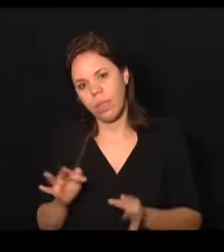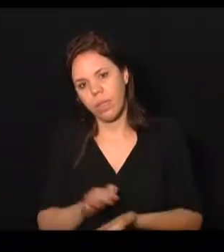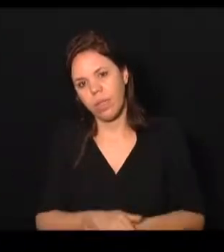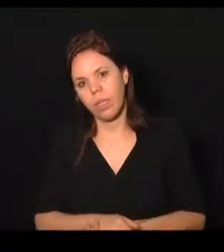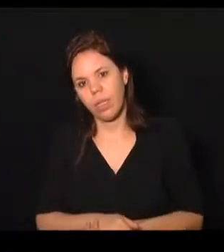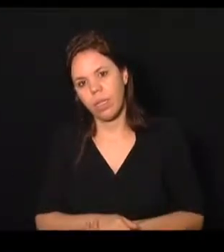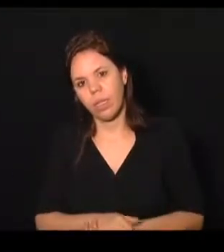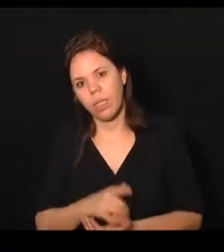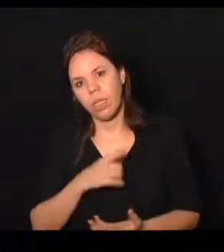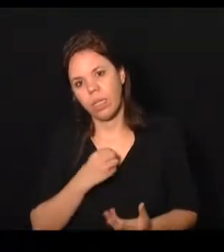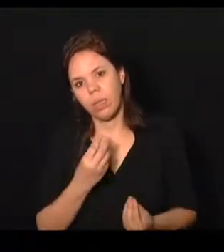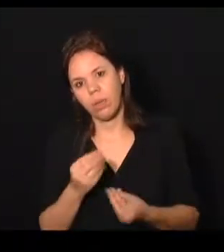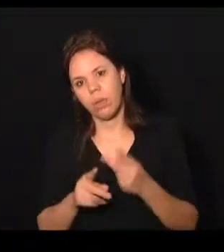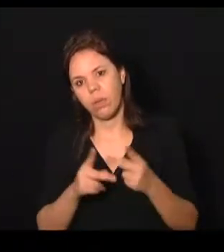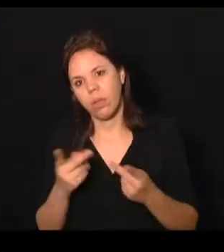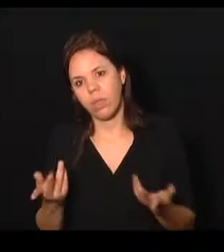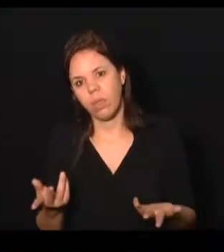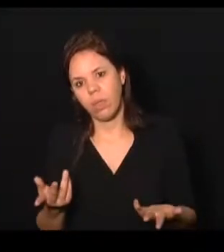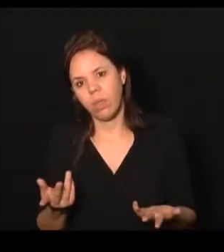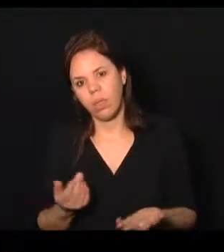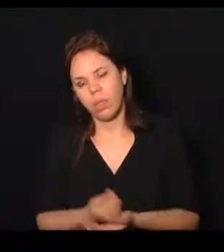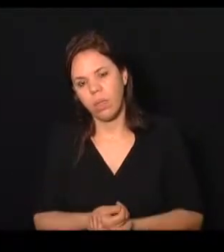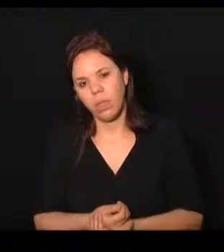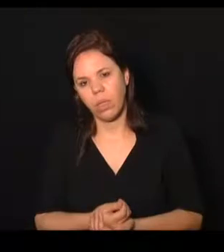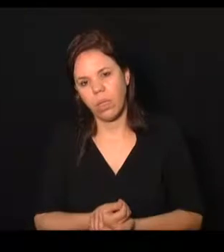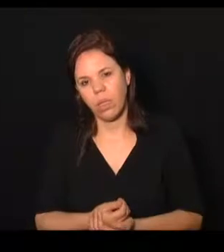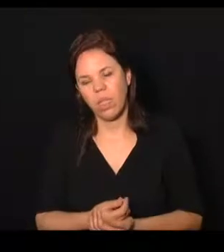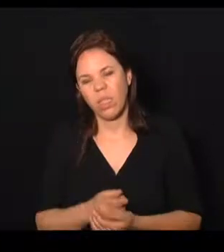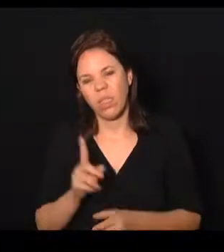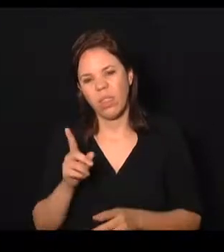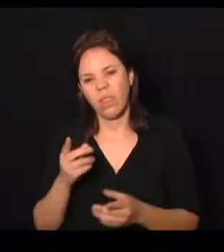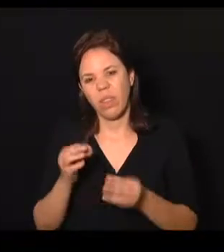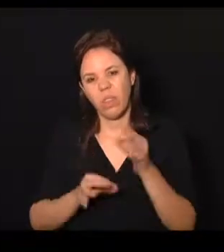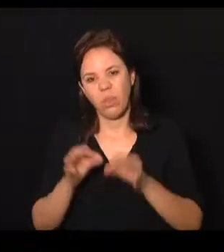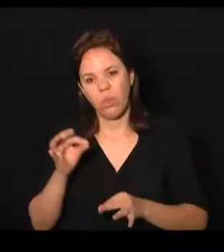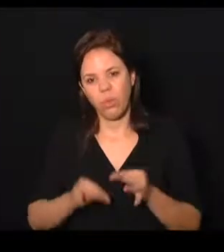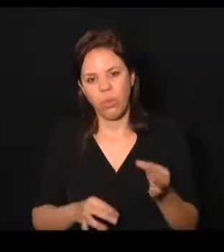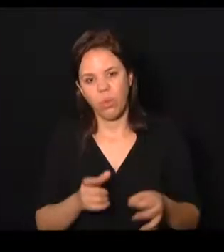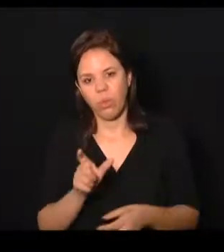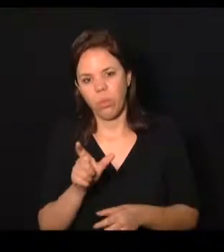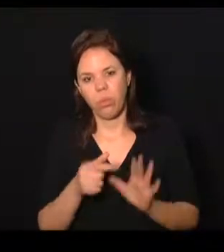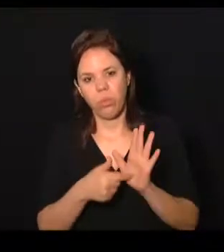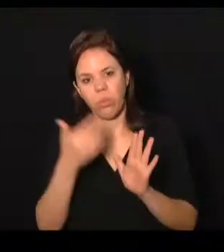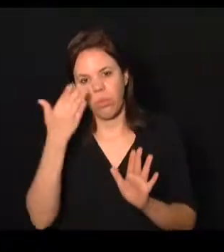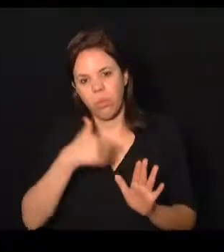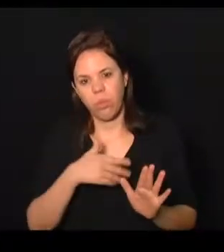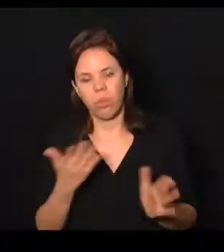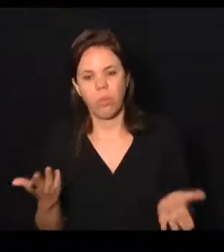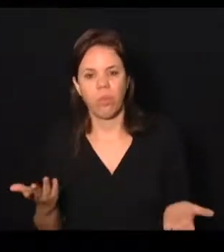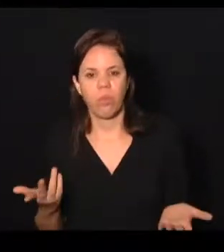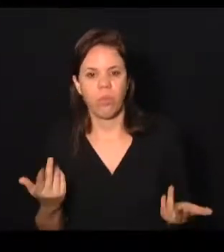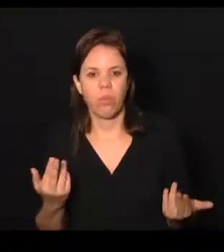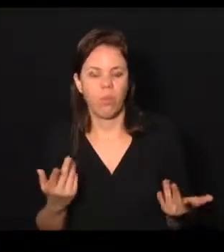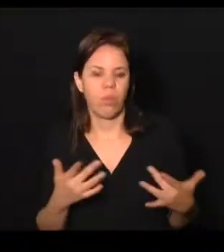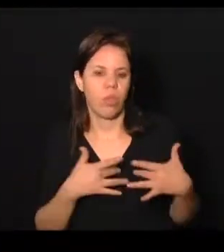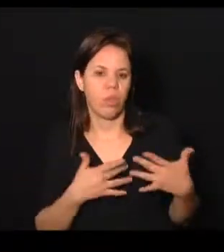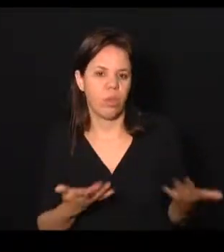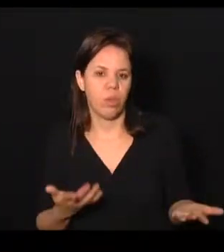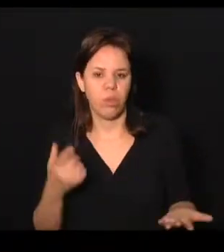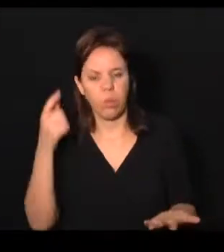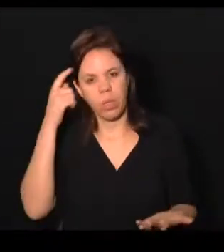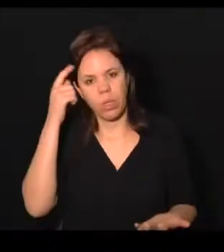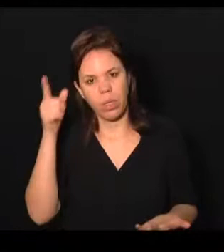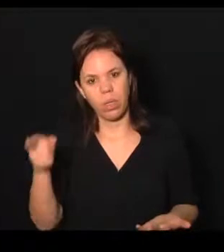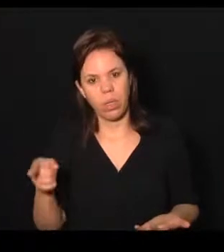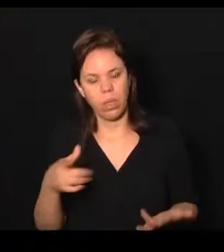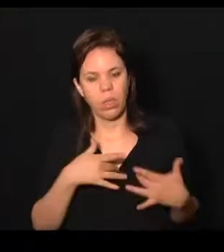Mas tem certas pessoas, que também, talvez pré-julgando, mas elas mostram a carteirinha como se fosse doador. Eu fico pensando, será